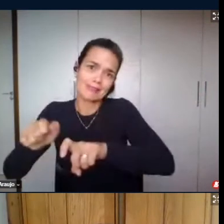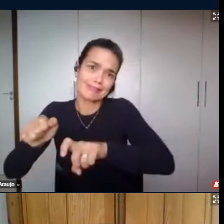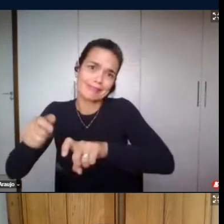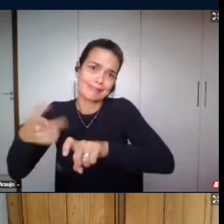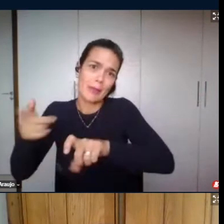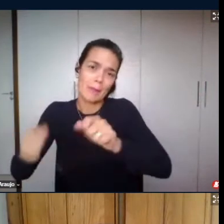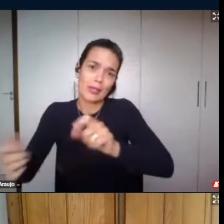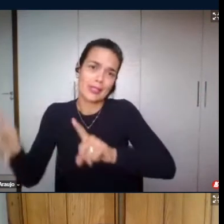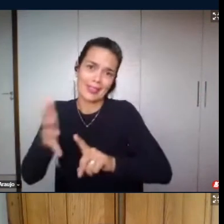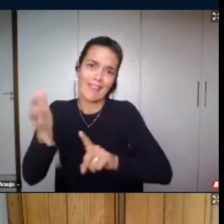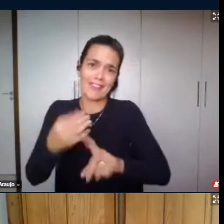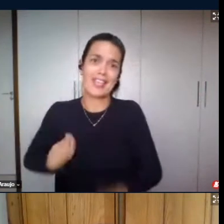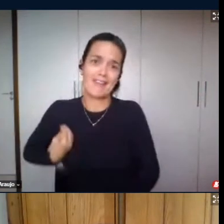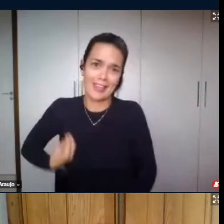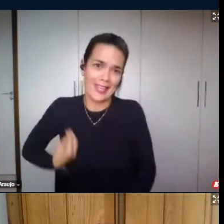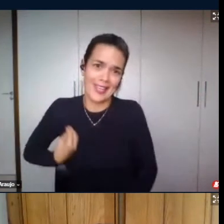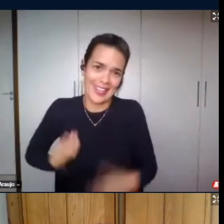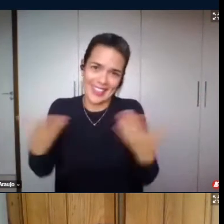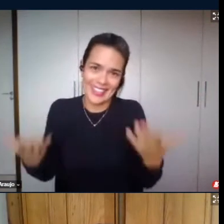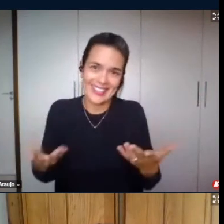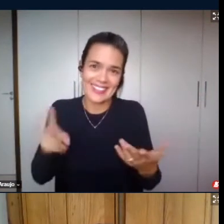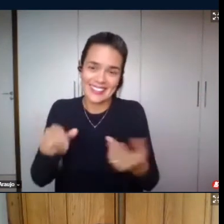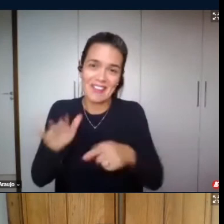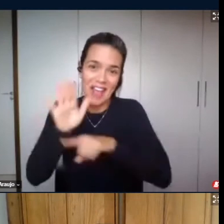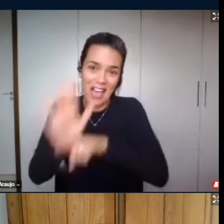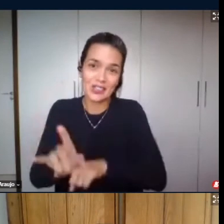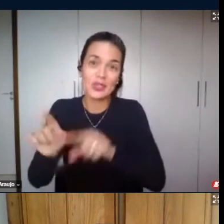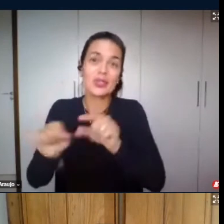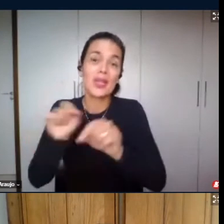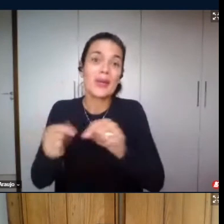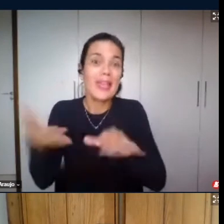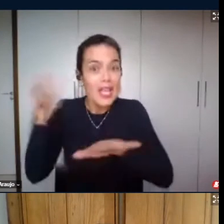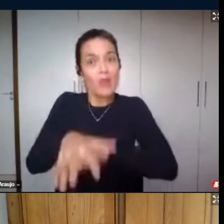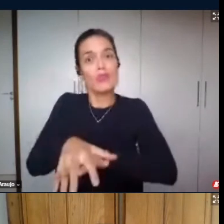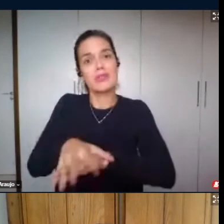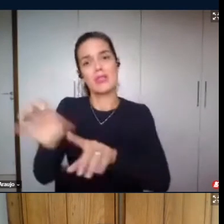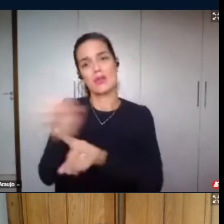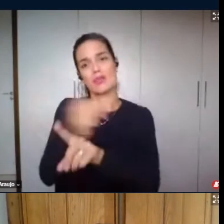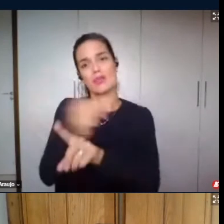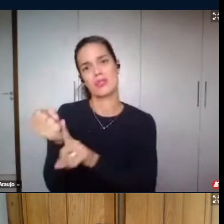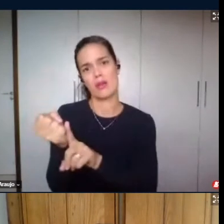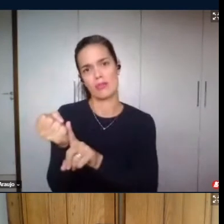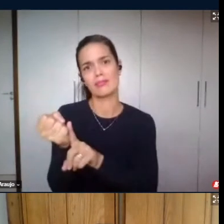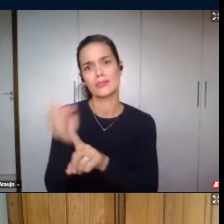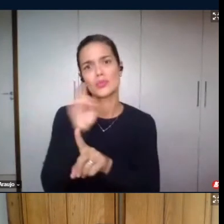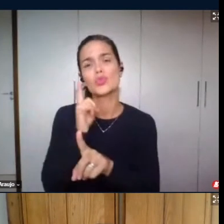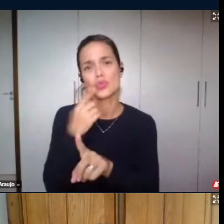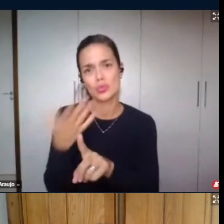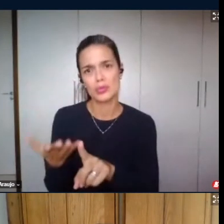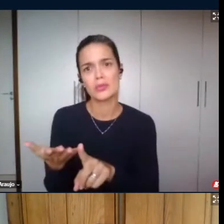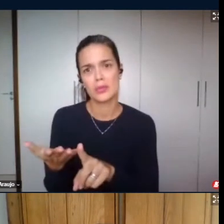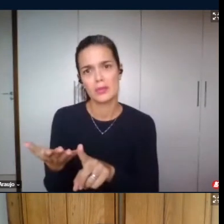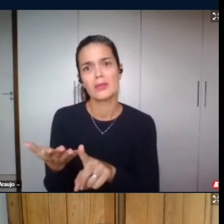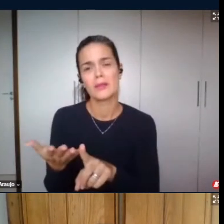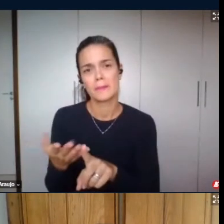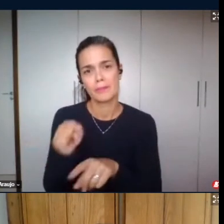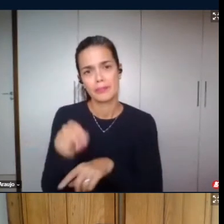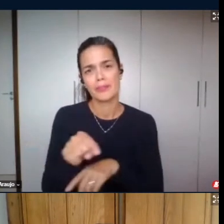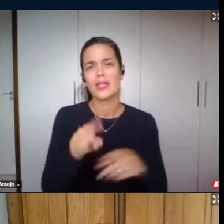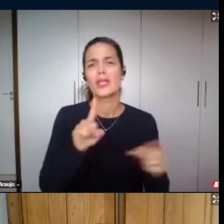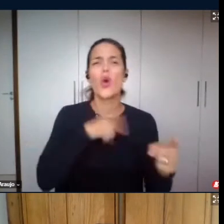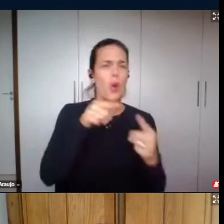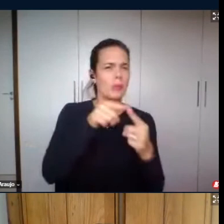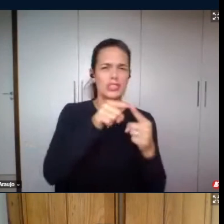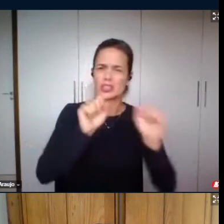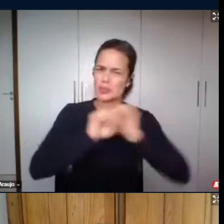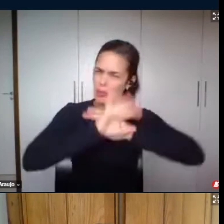todo, então ajuda mesmo na inclusão social do surdo, né? Então, os objetivos da pesquisa estão claros,